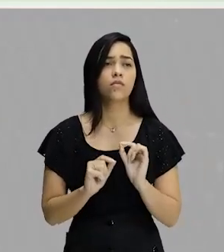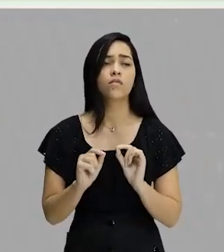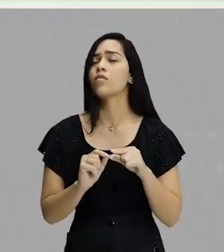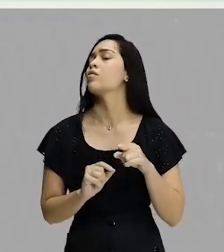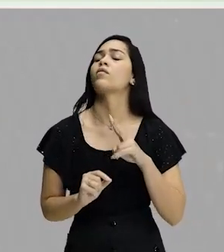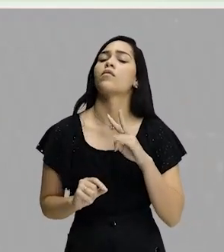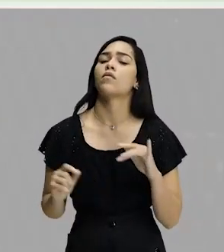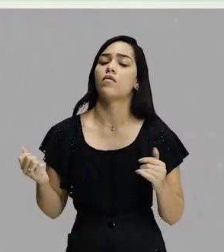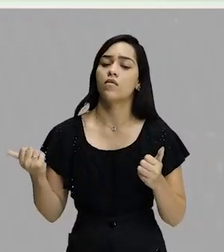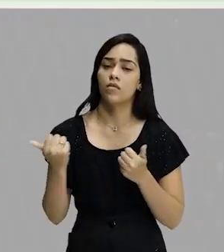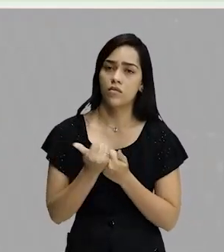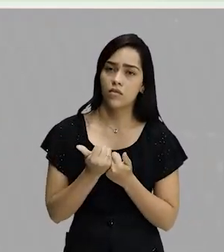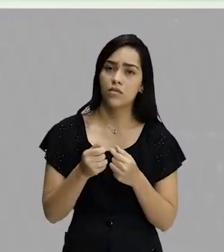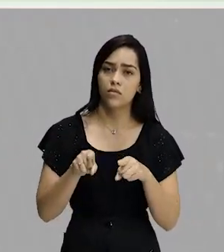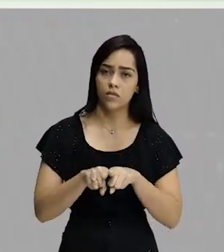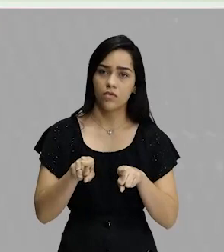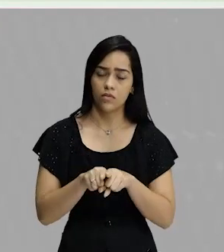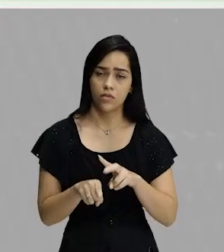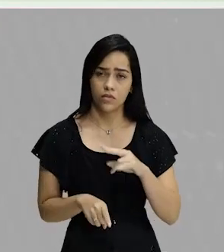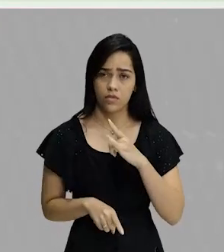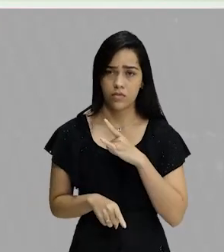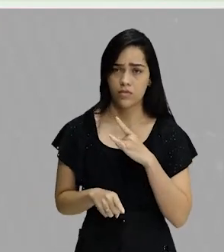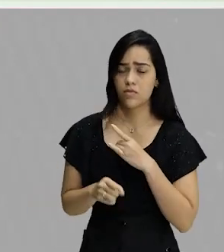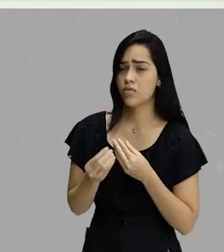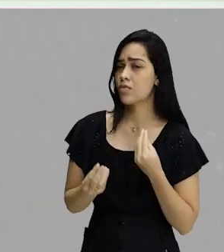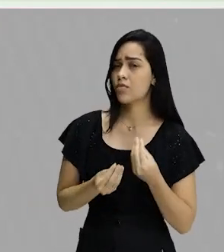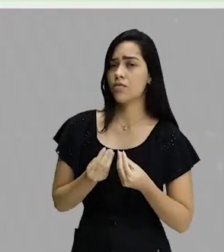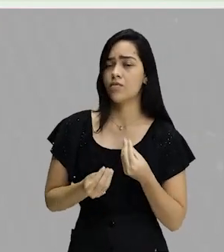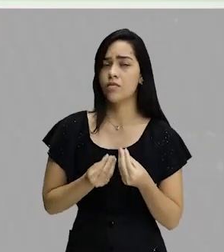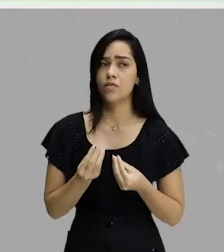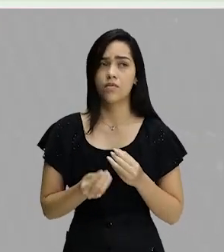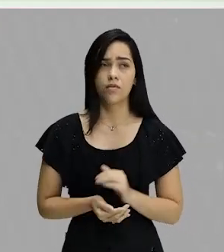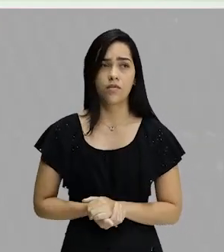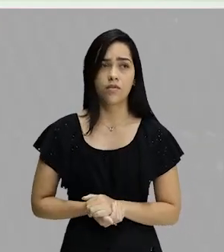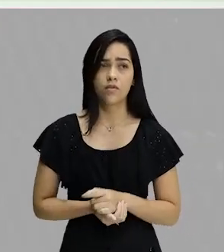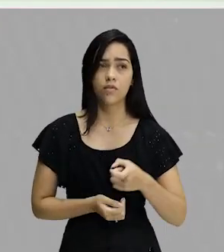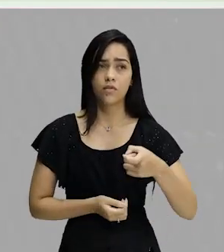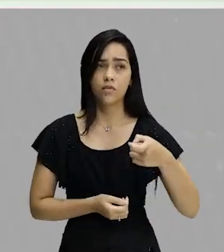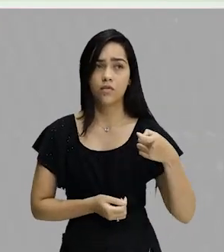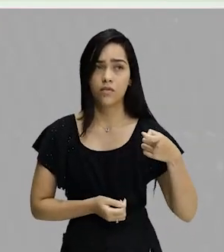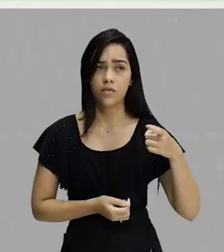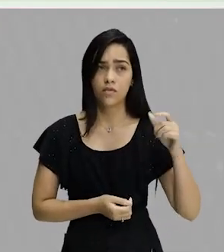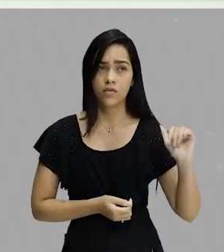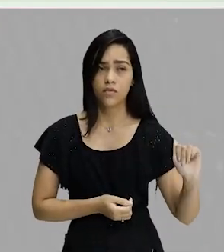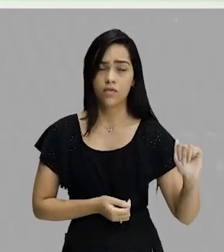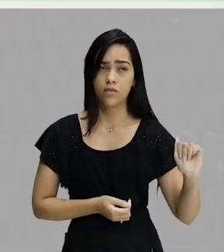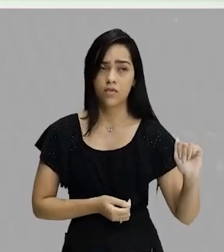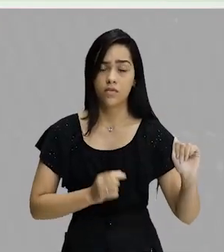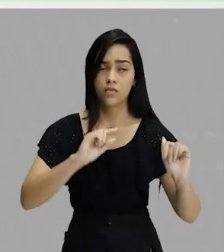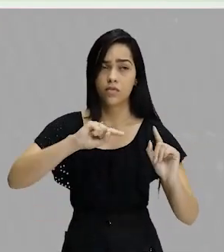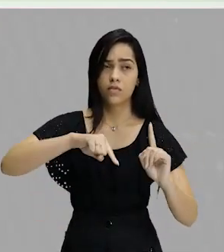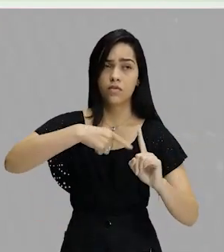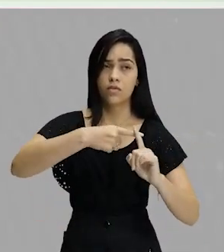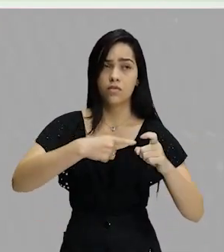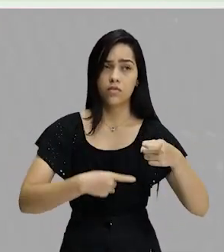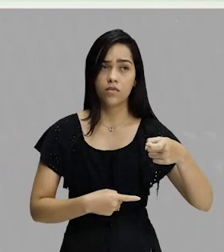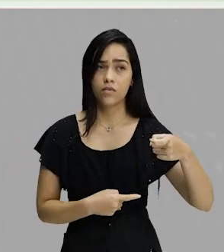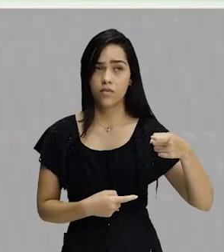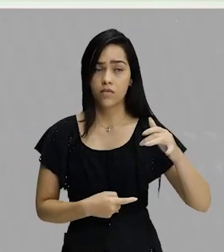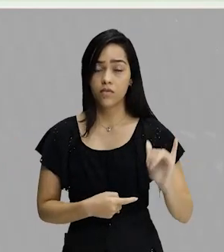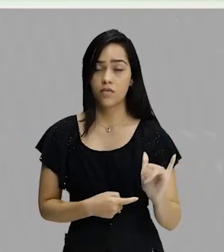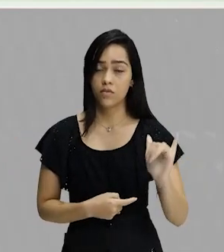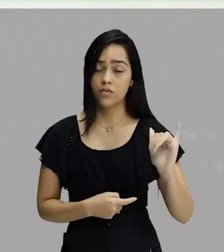você substitui, a equação fica assim, ó. xa mais